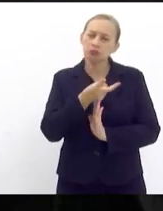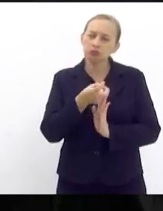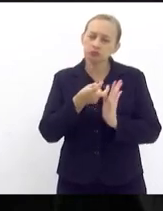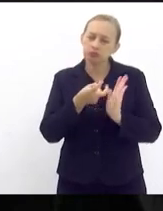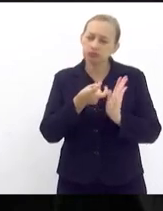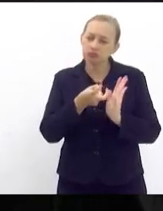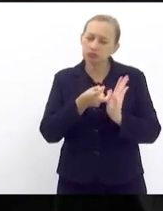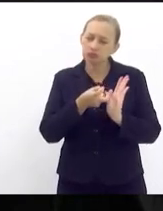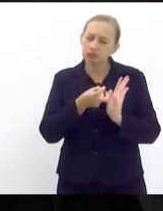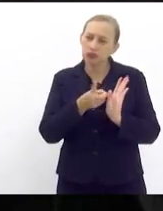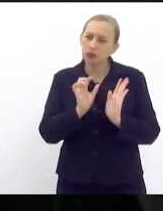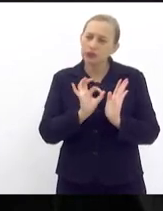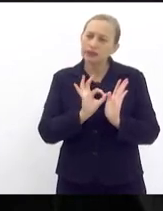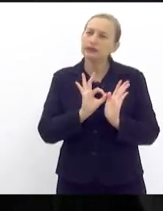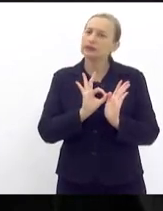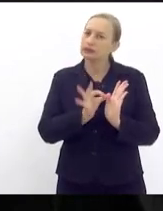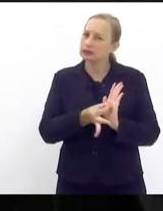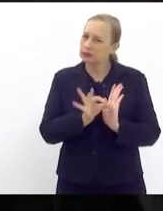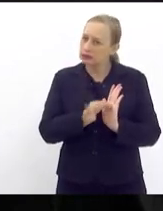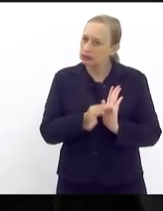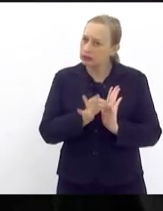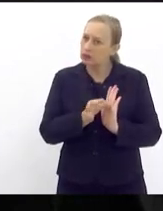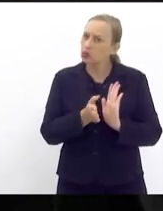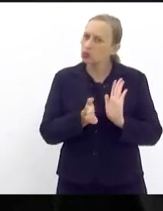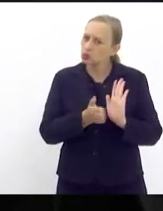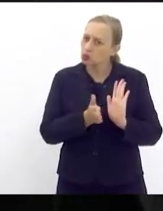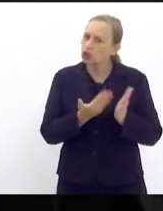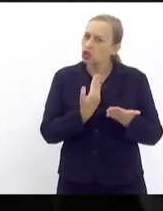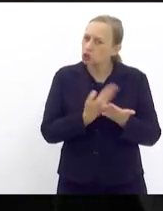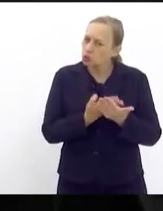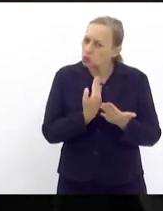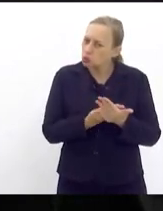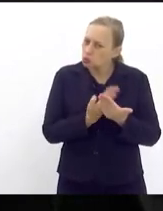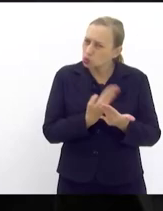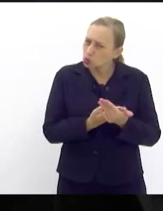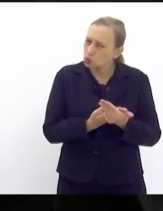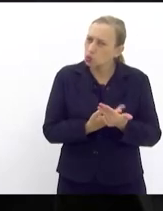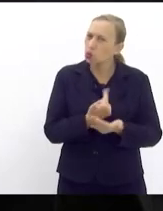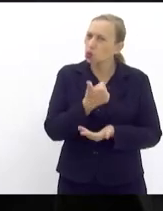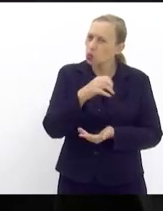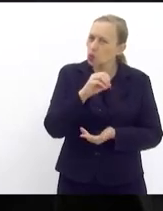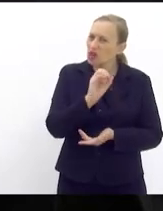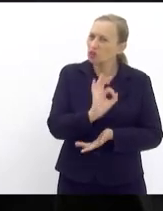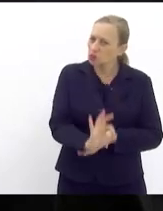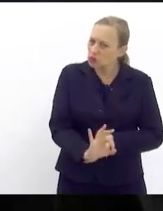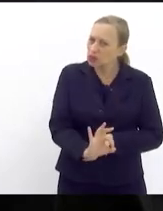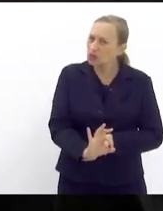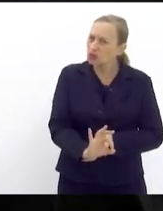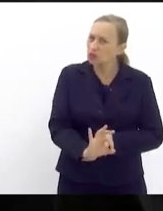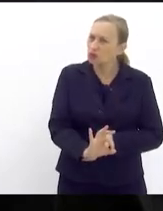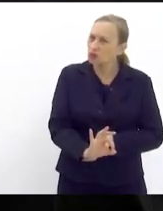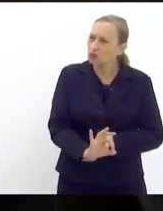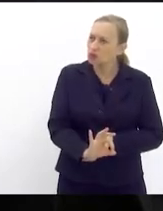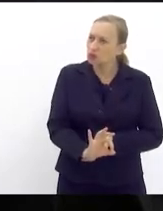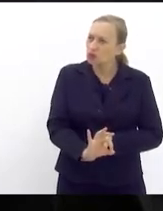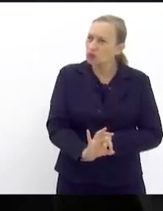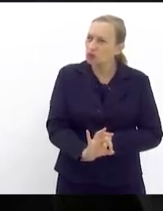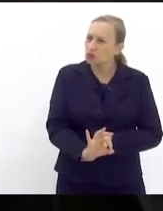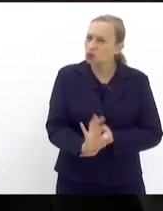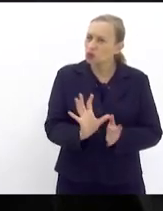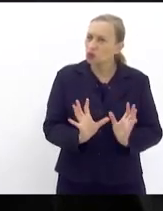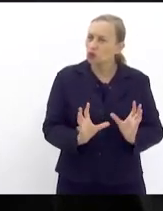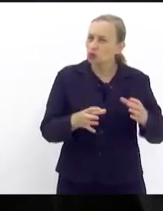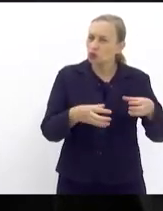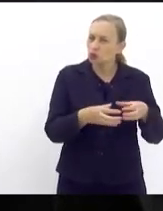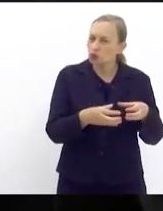que Possivelmente por estudos feitos 10% do corpo docente